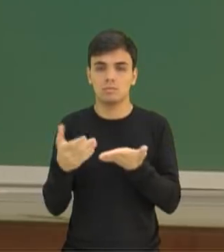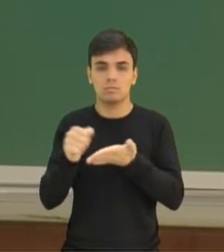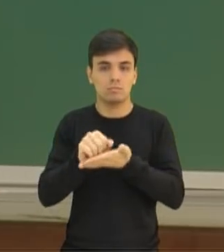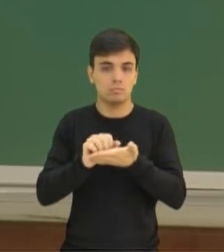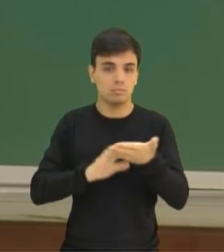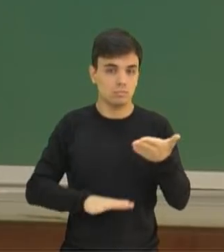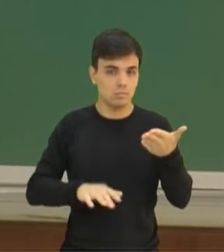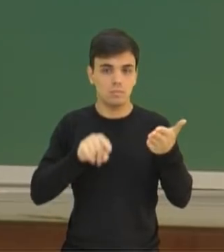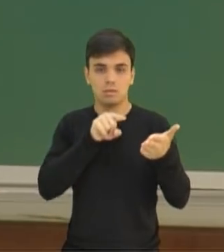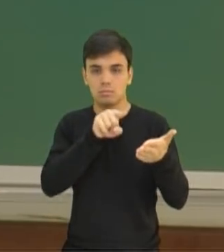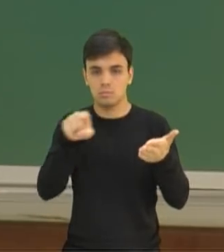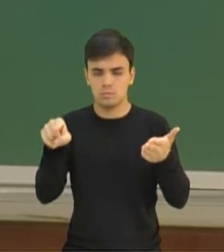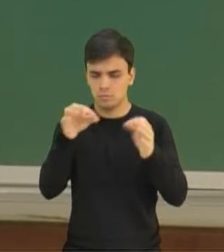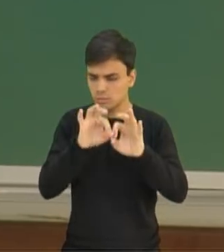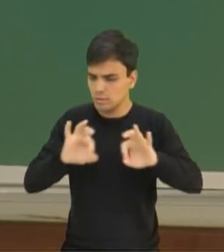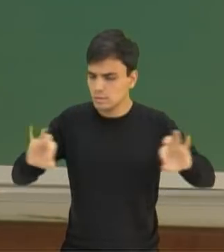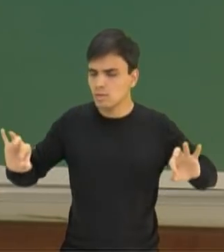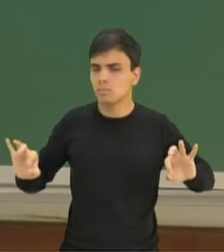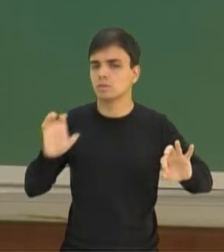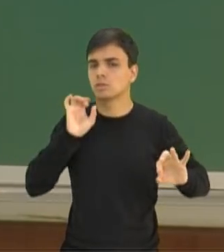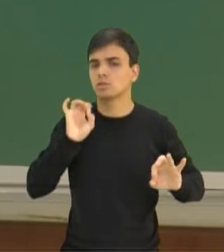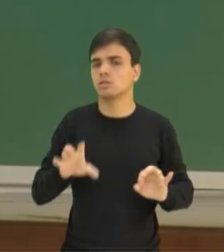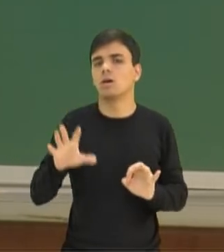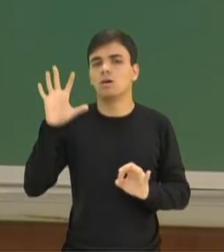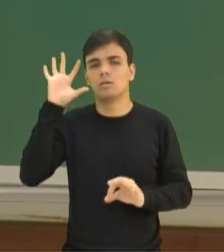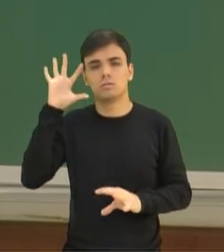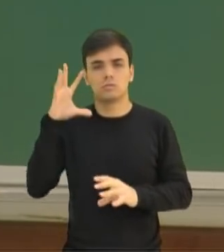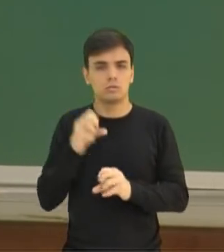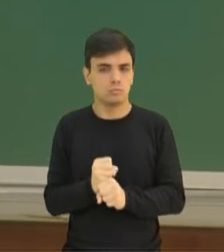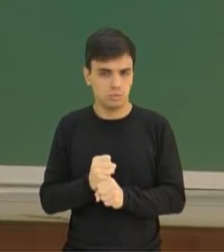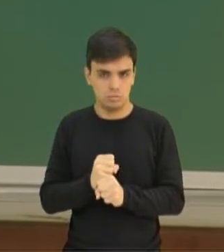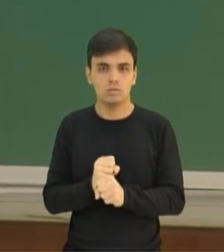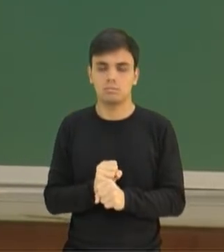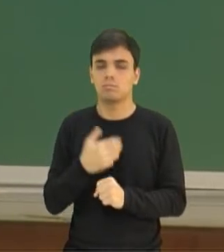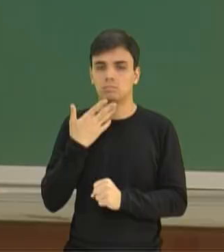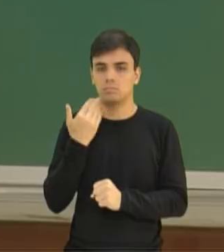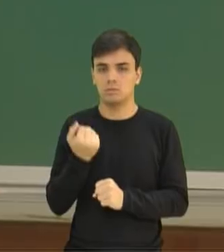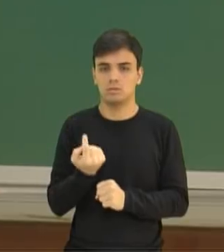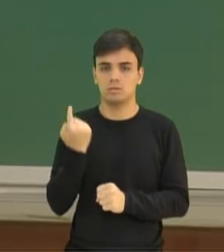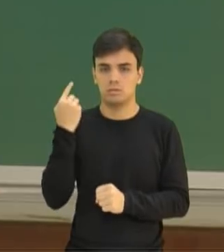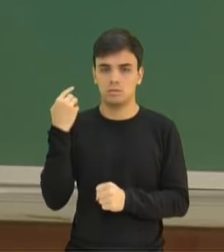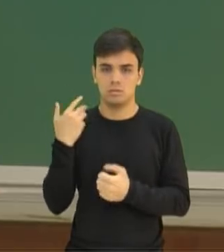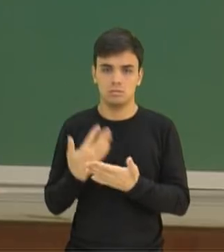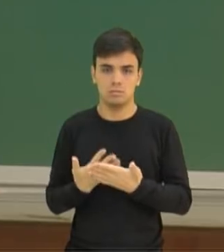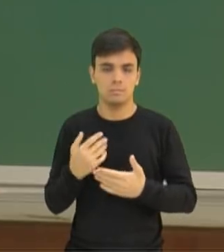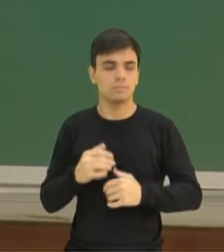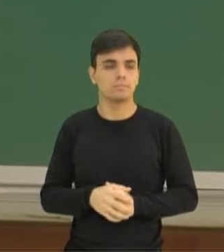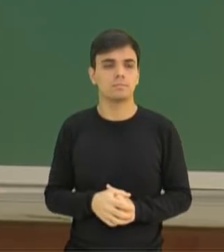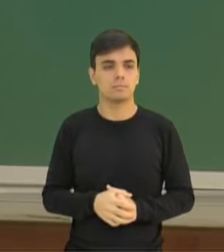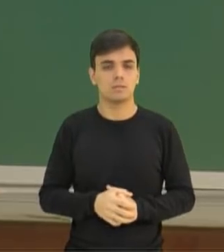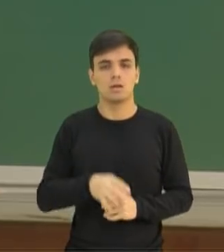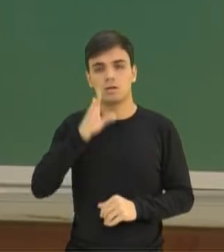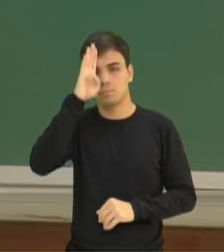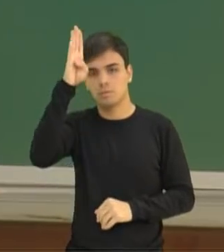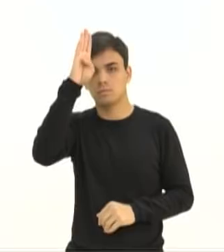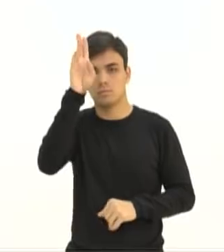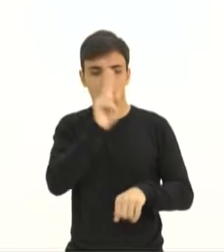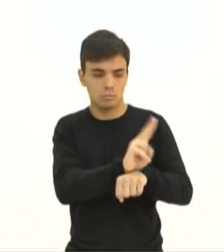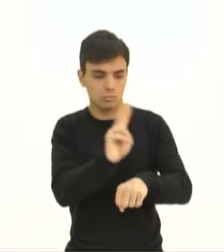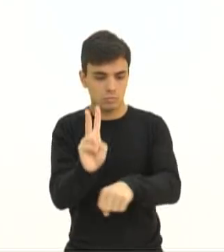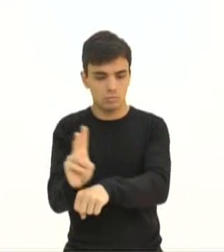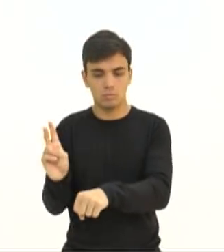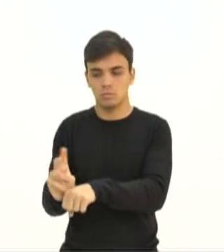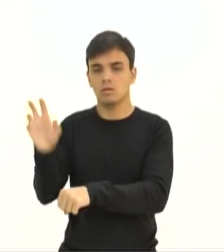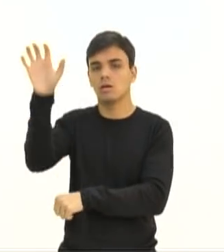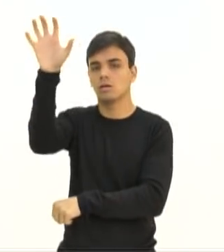mas muito simples essa, só para a gente recapitular rapidamente o que a gente falou até aqui. Os principais cultivos das